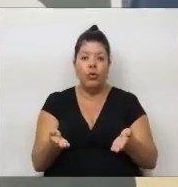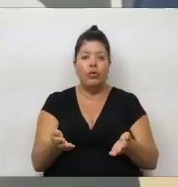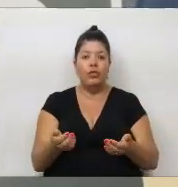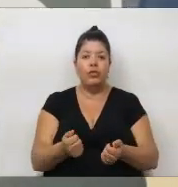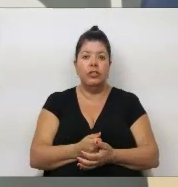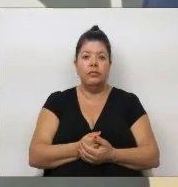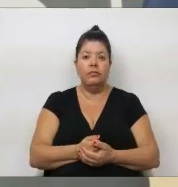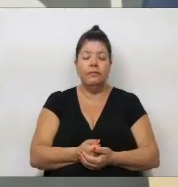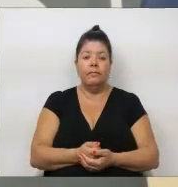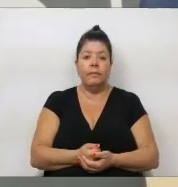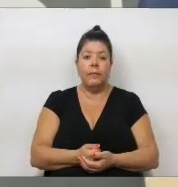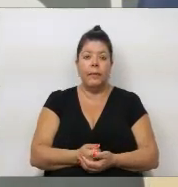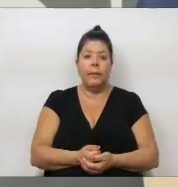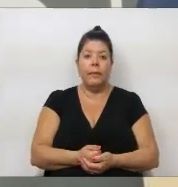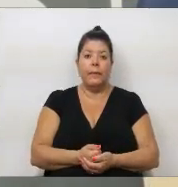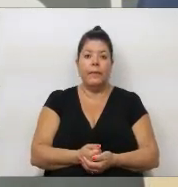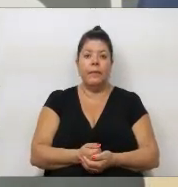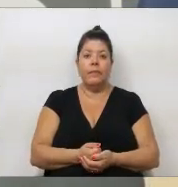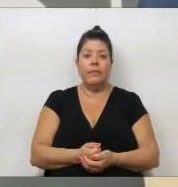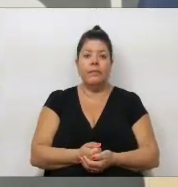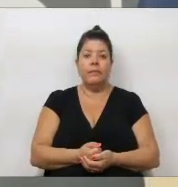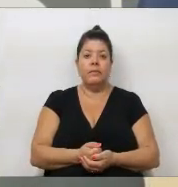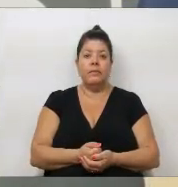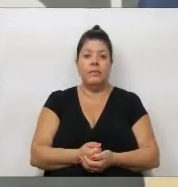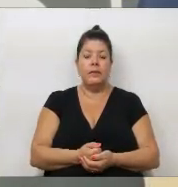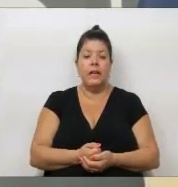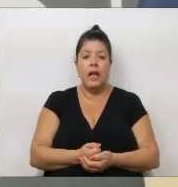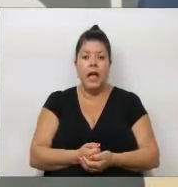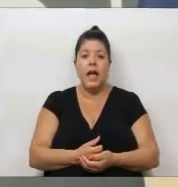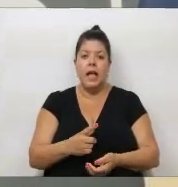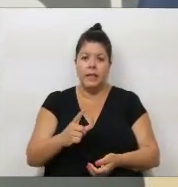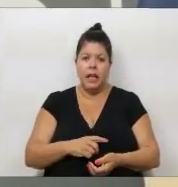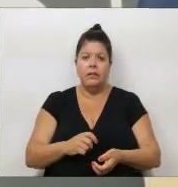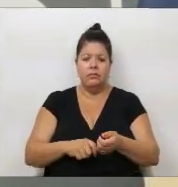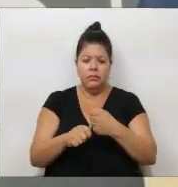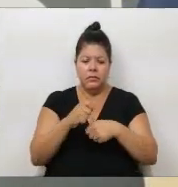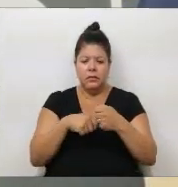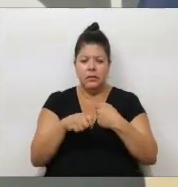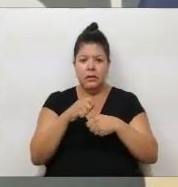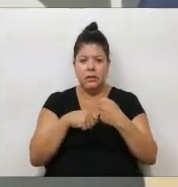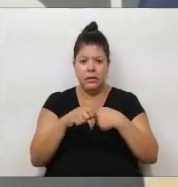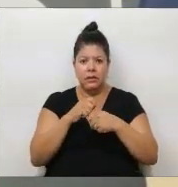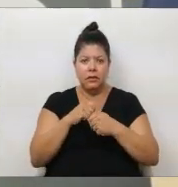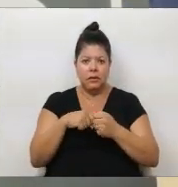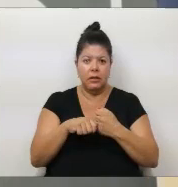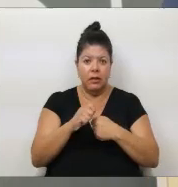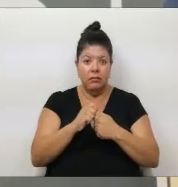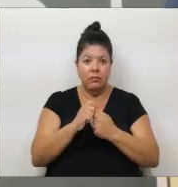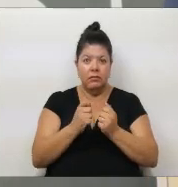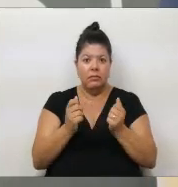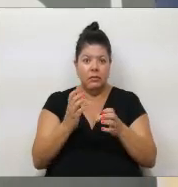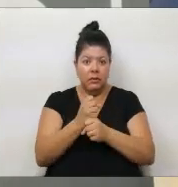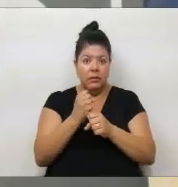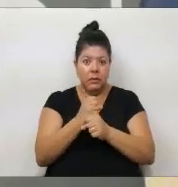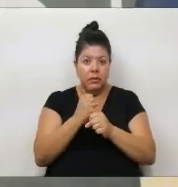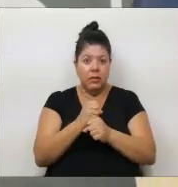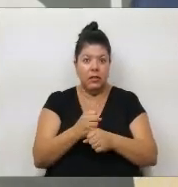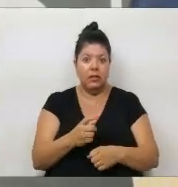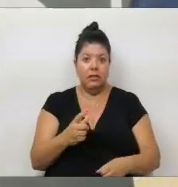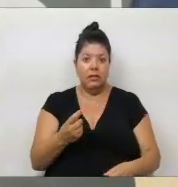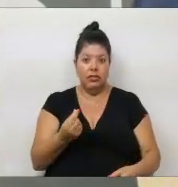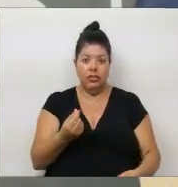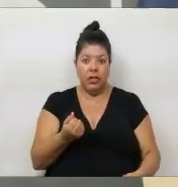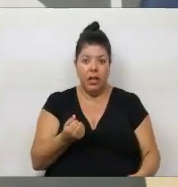grande elemento de arrecadação do nosso município, ele não é aproveitado como poderia ser.